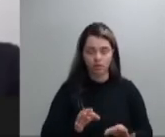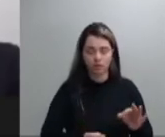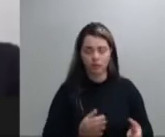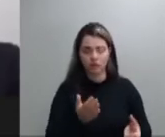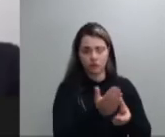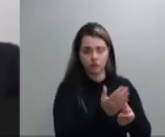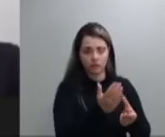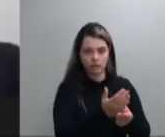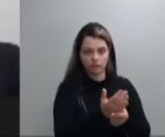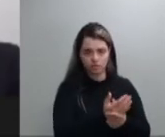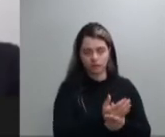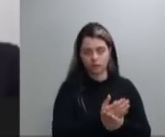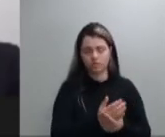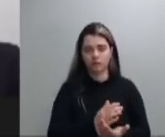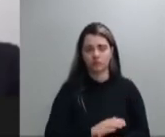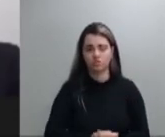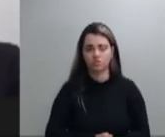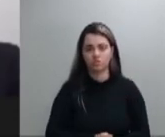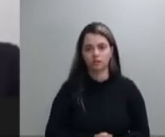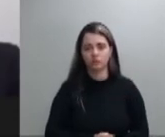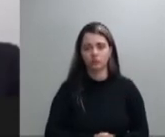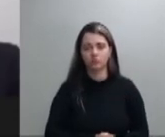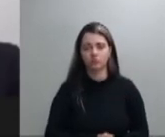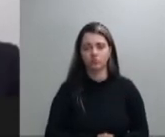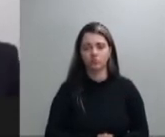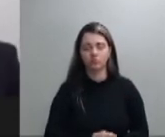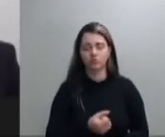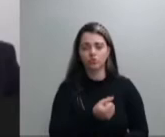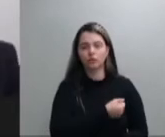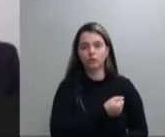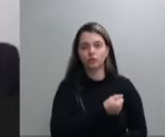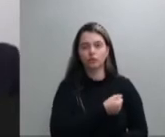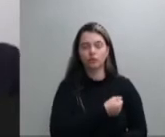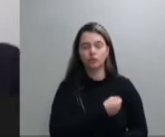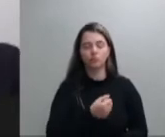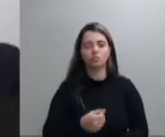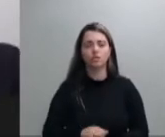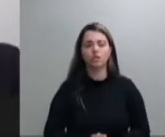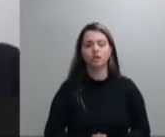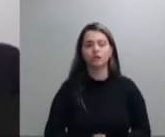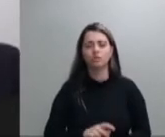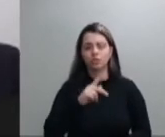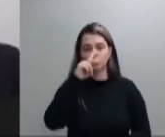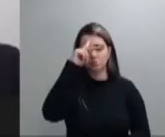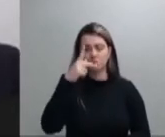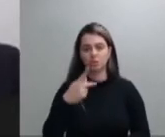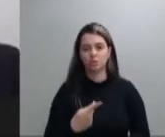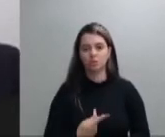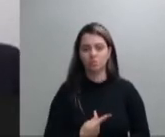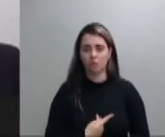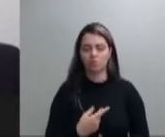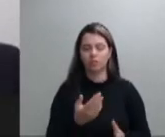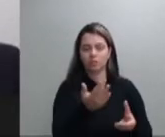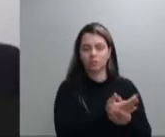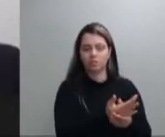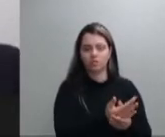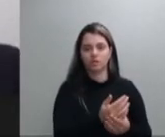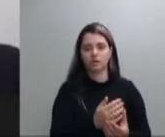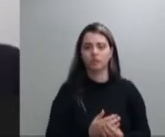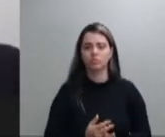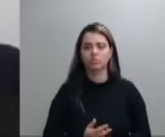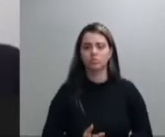interferindo o pedido do agravante e número do próprio requeriu a produção de prova testemunhal essa é uma ação de improbidade o elemento